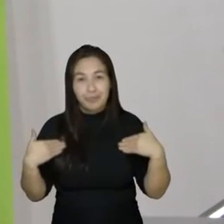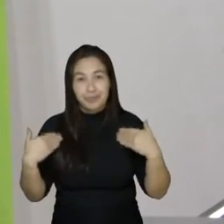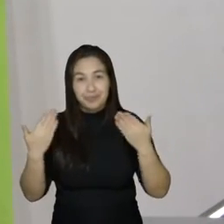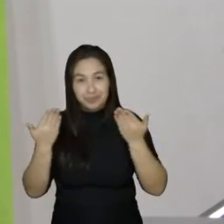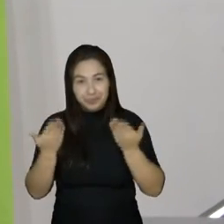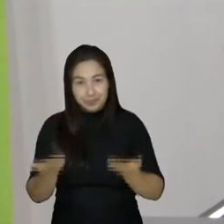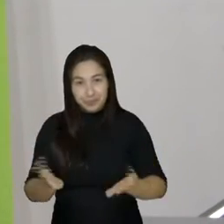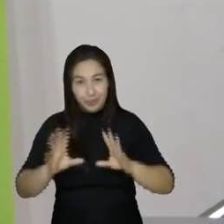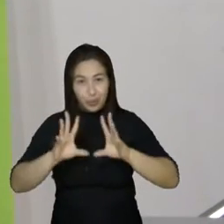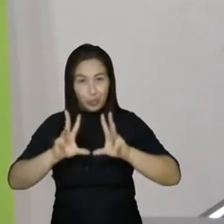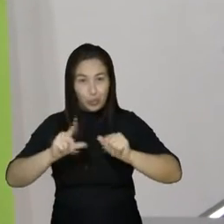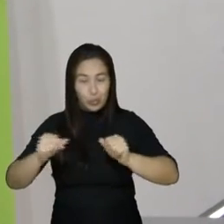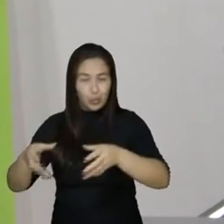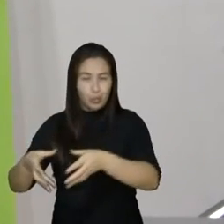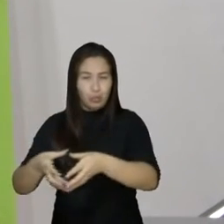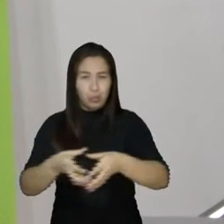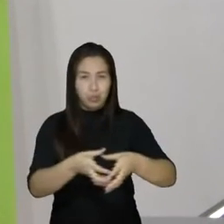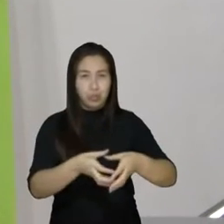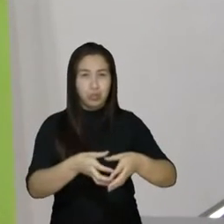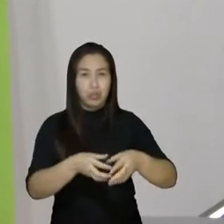a todos os médicos